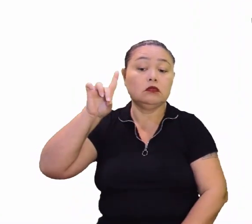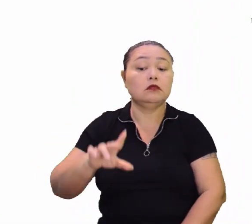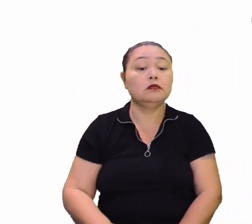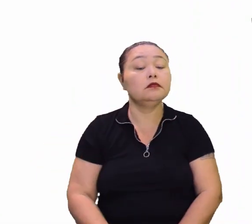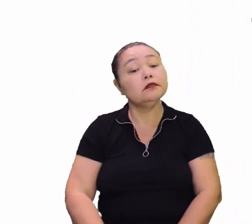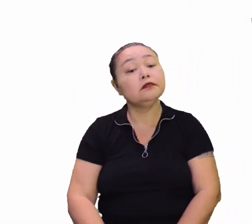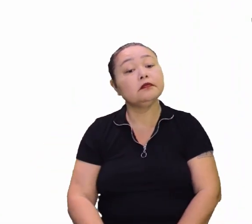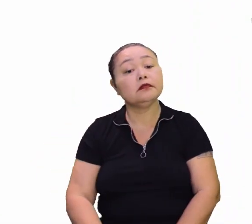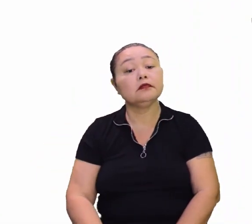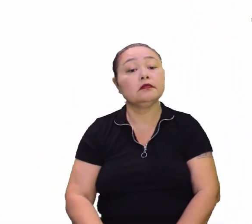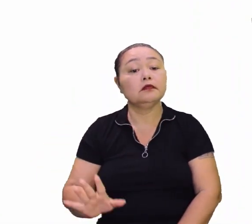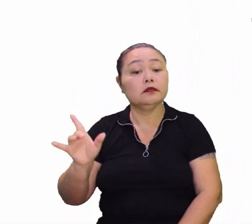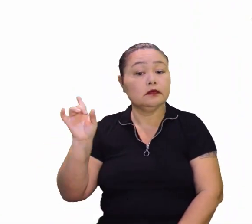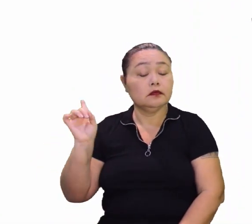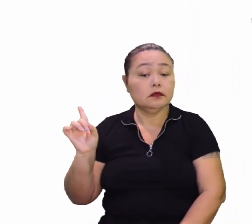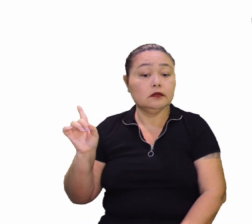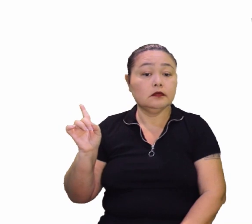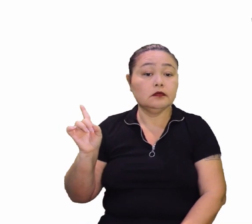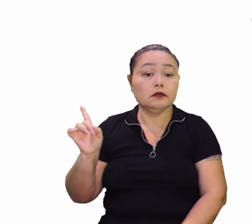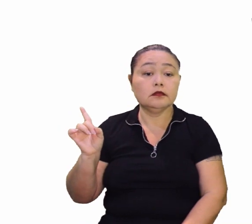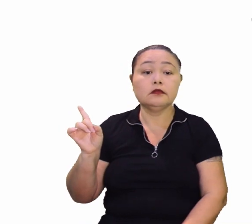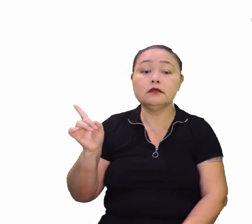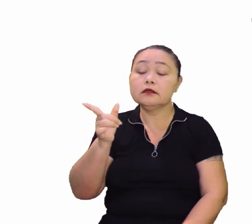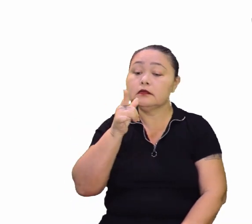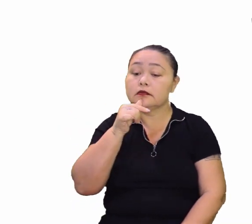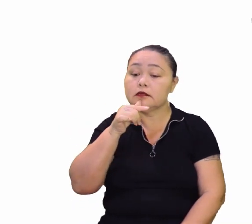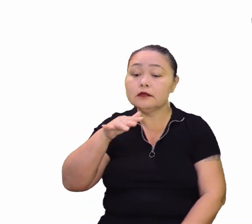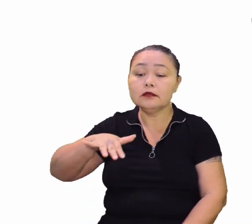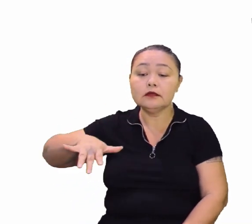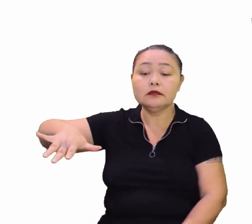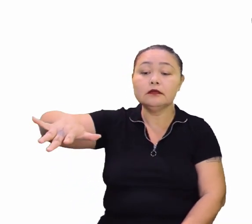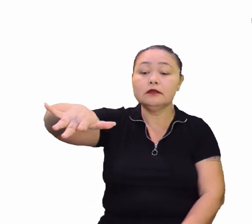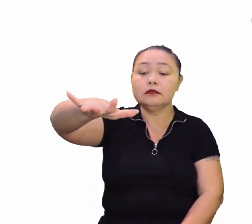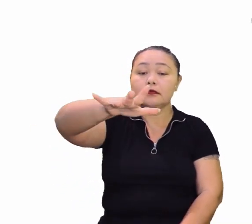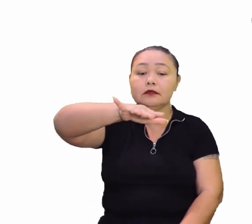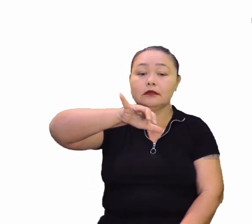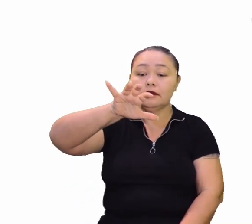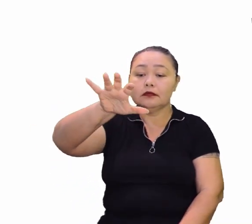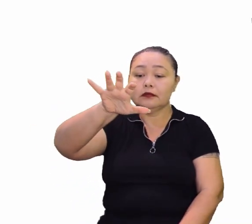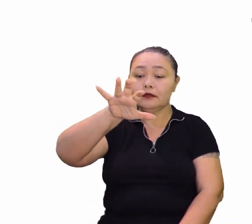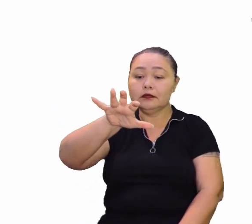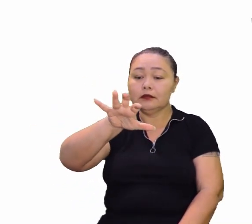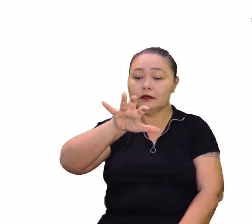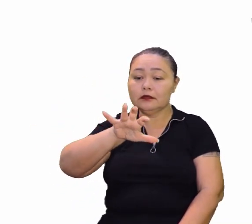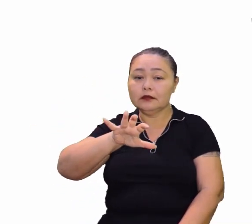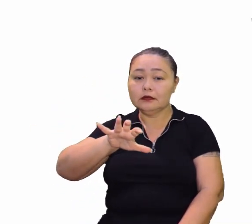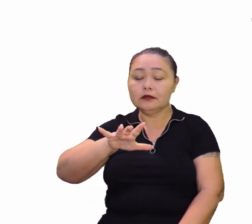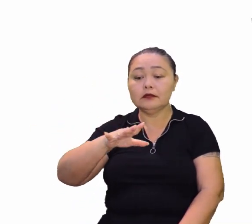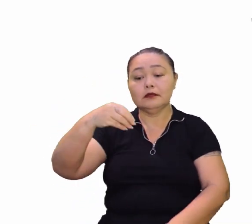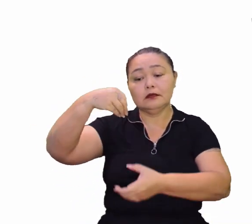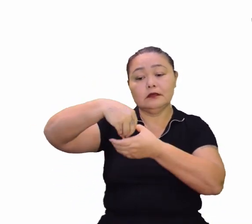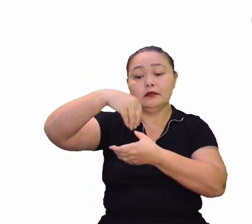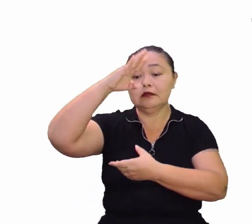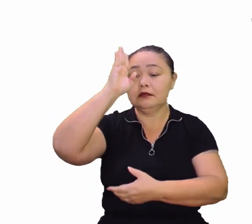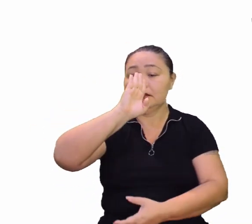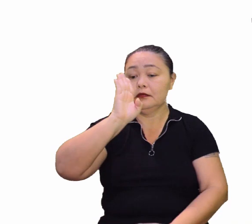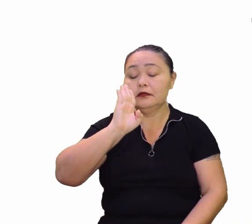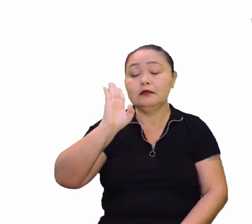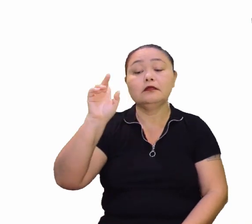Olha só o aquífero do Brasil. Isso é informação